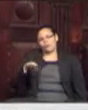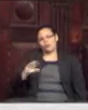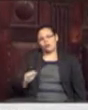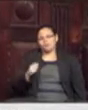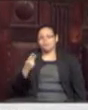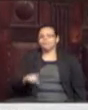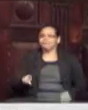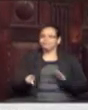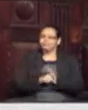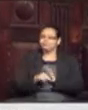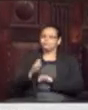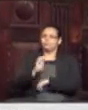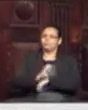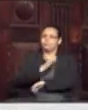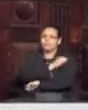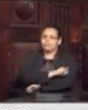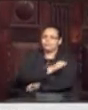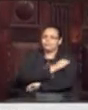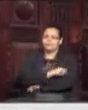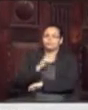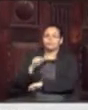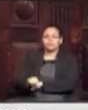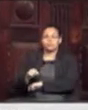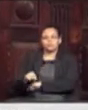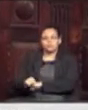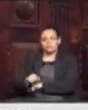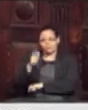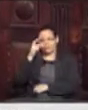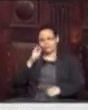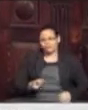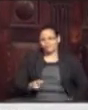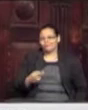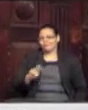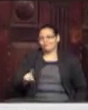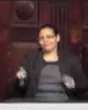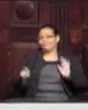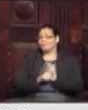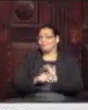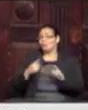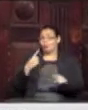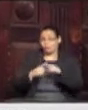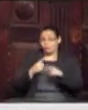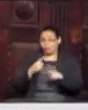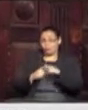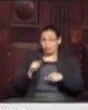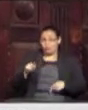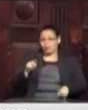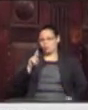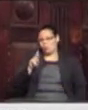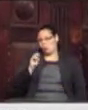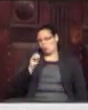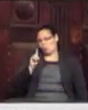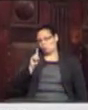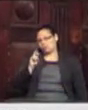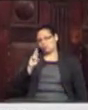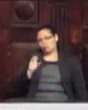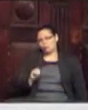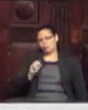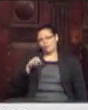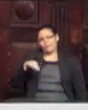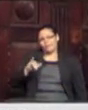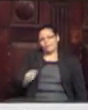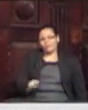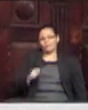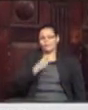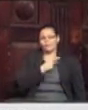de Janeiro, mas que serve a esses interesses. Porque o seu Rodrigo Maia, enquanto presidente da Câmara,